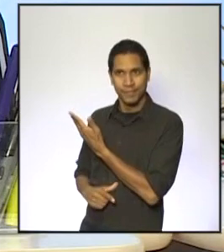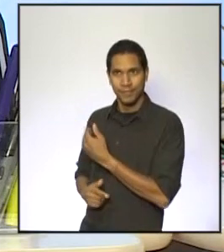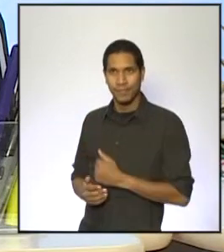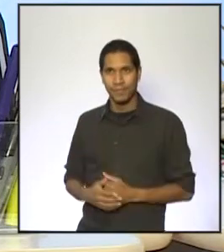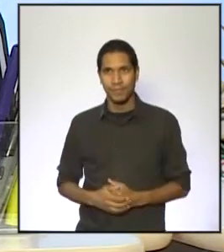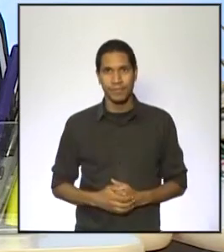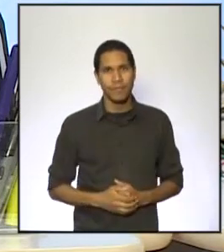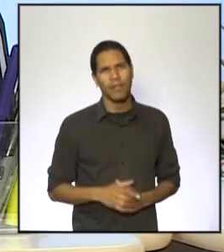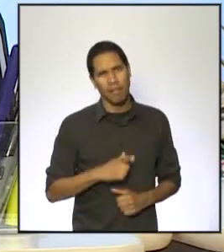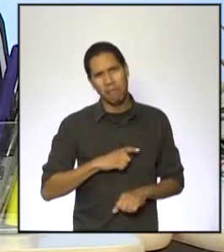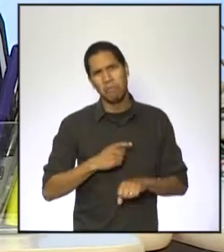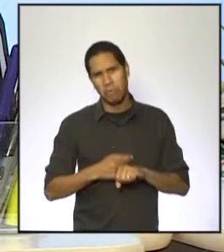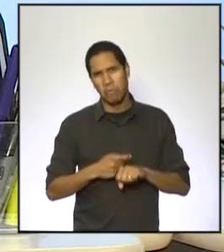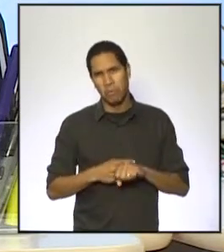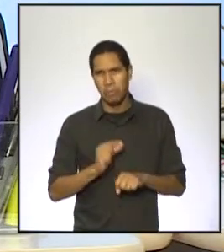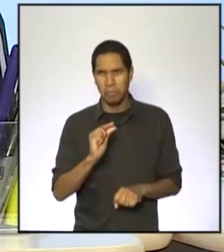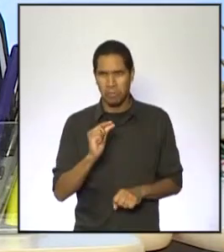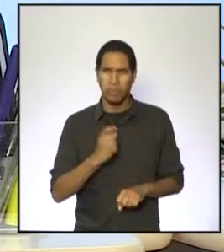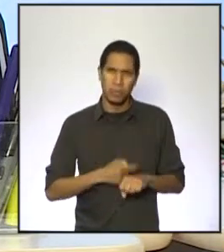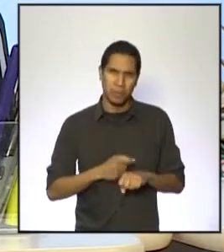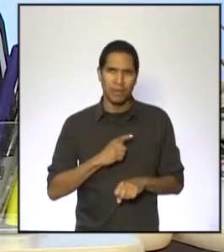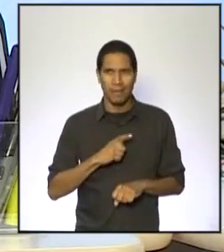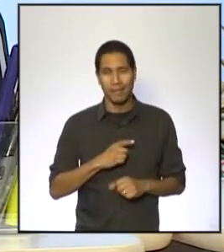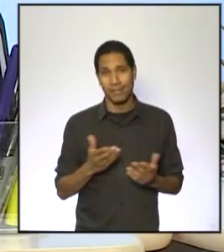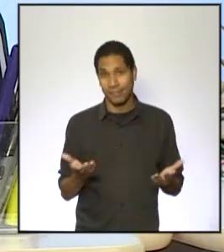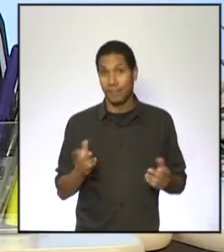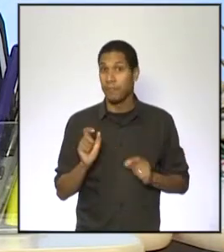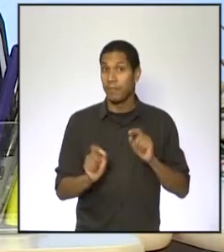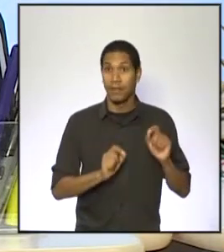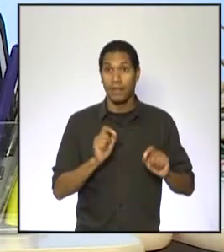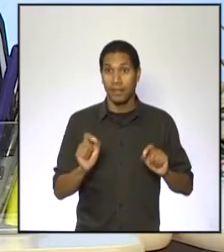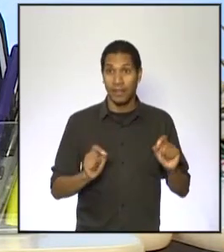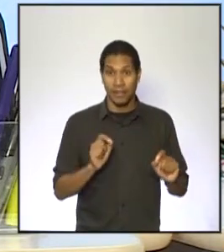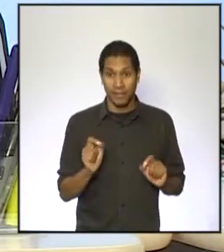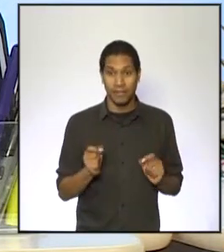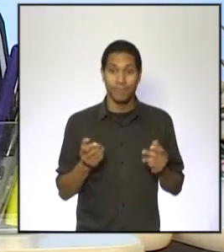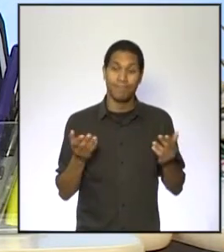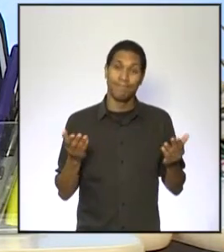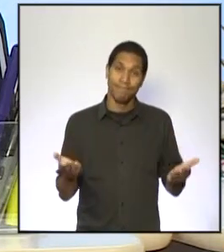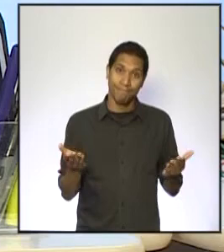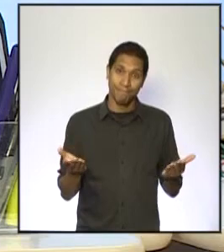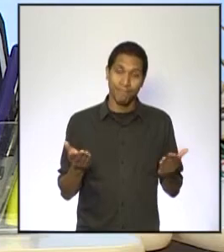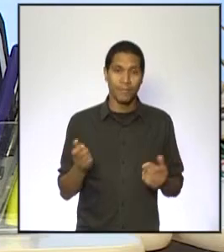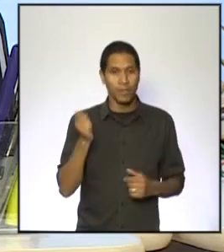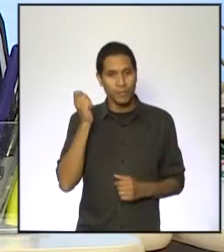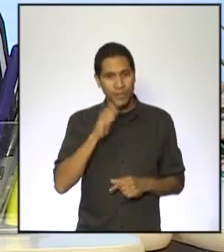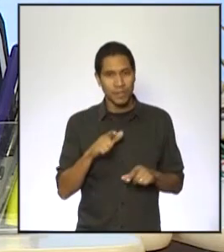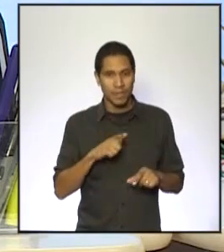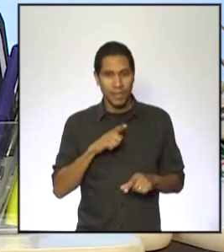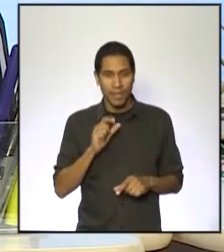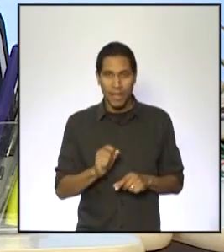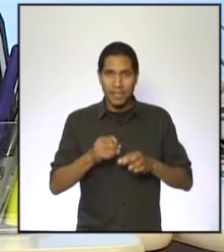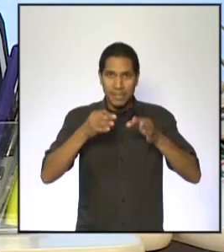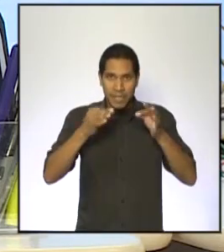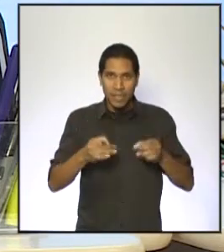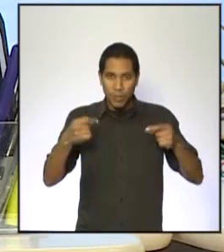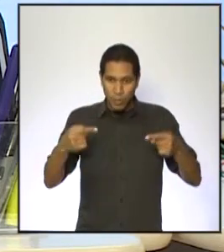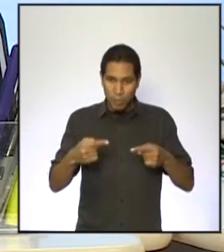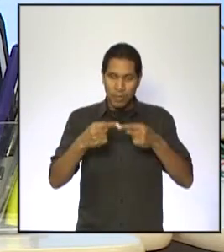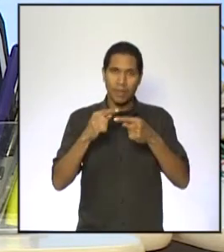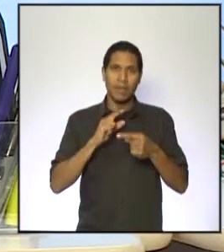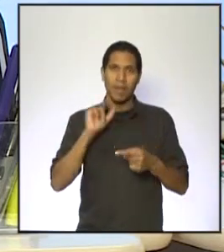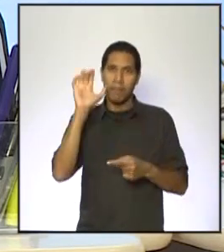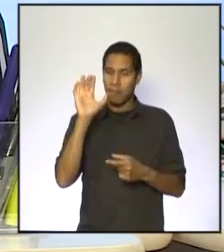mais duro. Mas isso para quê? Olha, para justamente poder encaixar aqui na lateral da minha